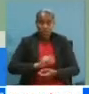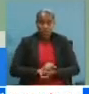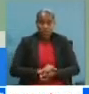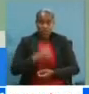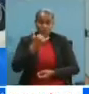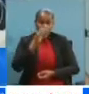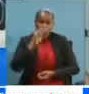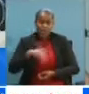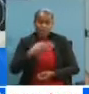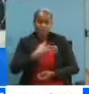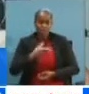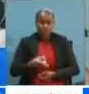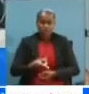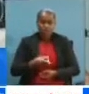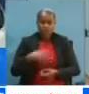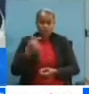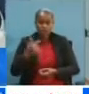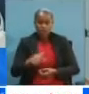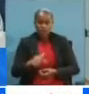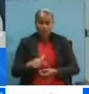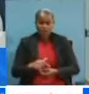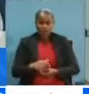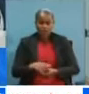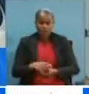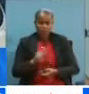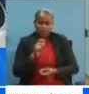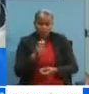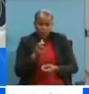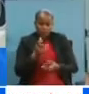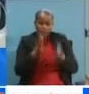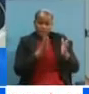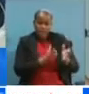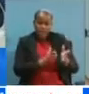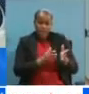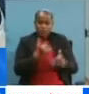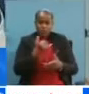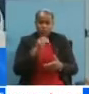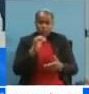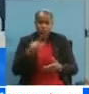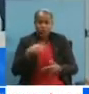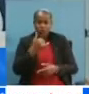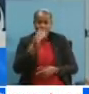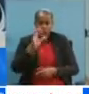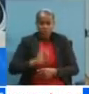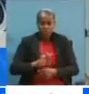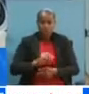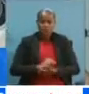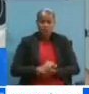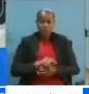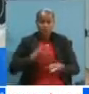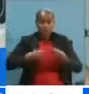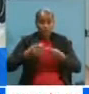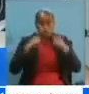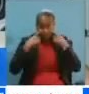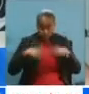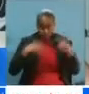Em 2019 houve uma ínfima parte de 2,2% na administração